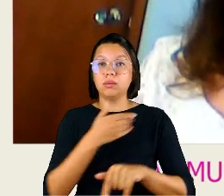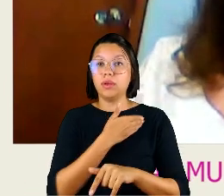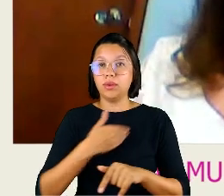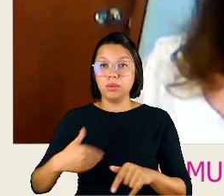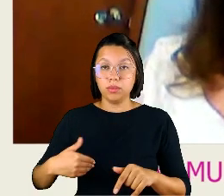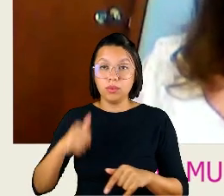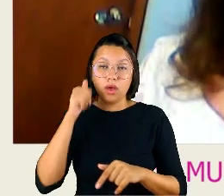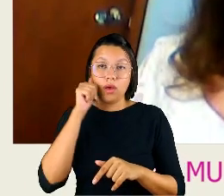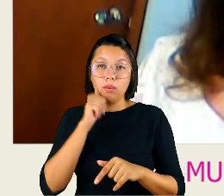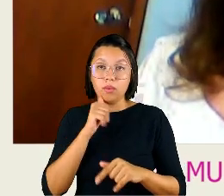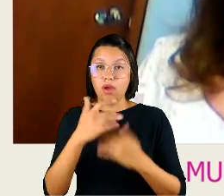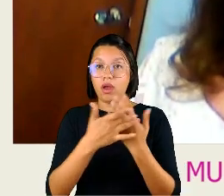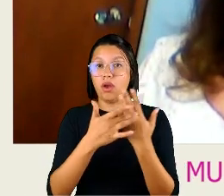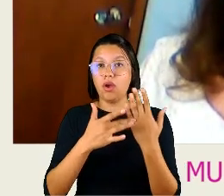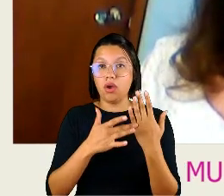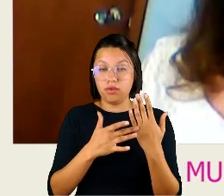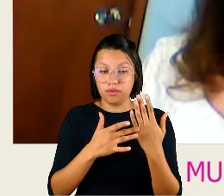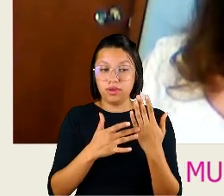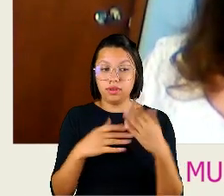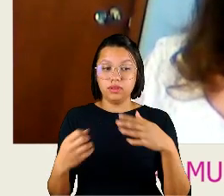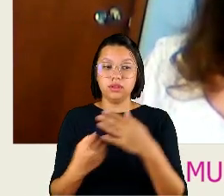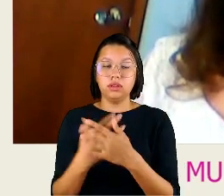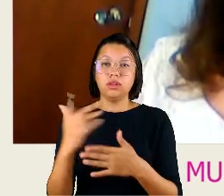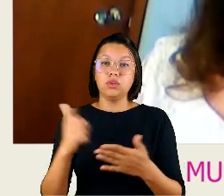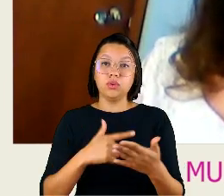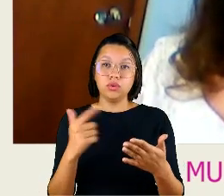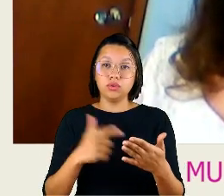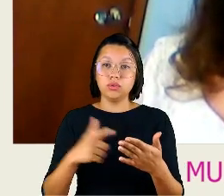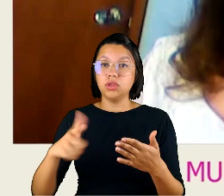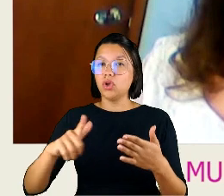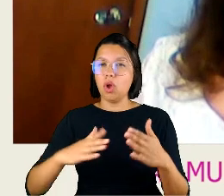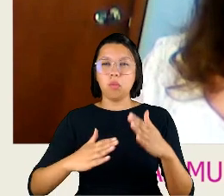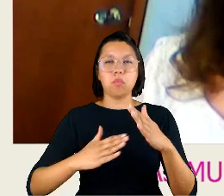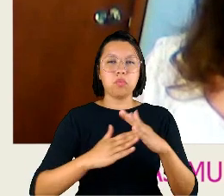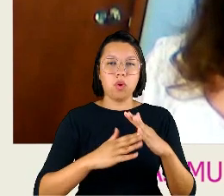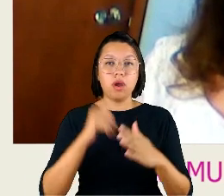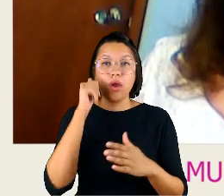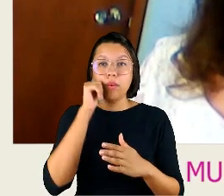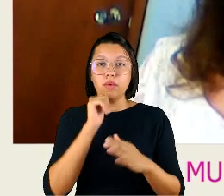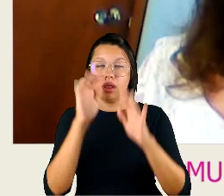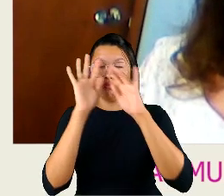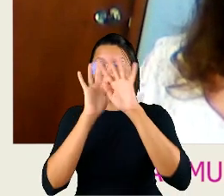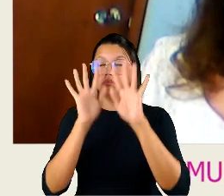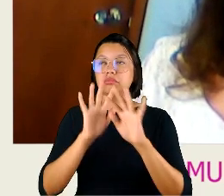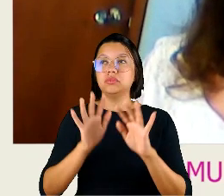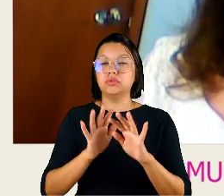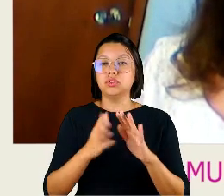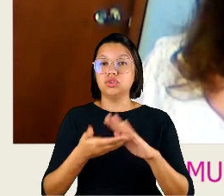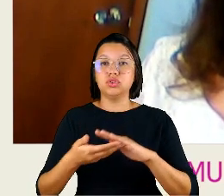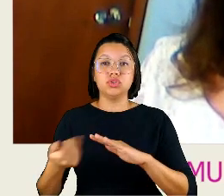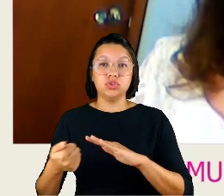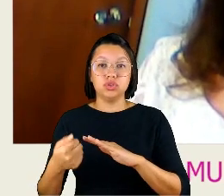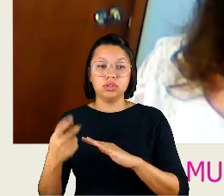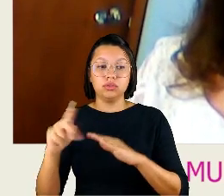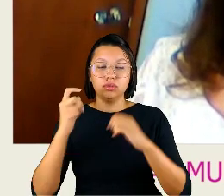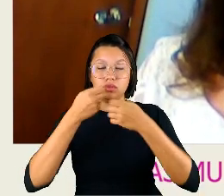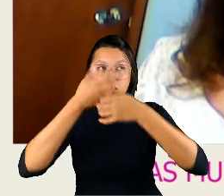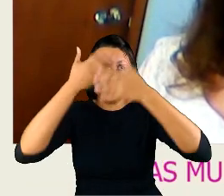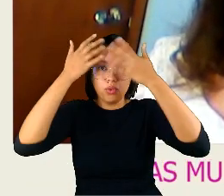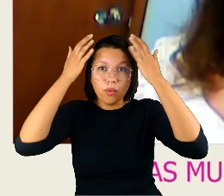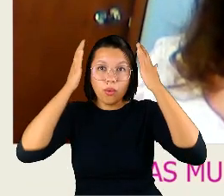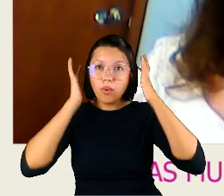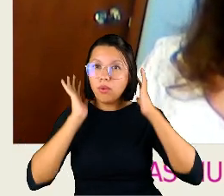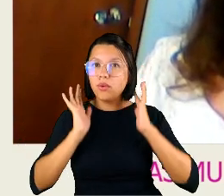mulheres com deficiência, autora dos livros Sem Barreiras, Mulheres Invisíveis, Retirando Seus Véus